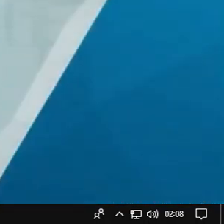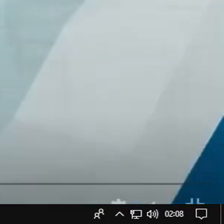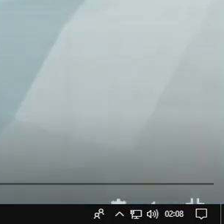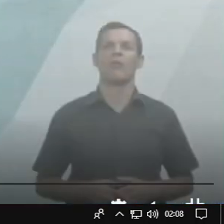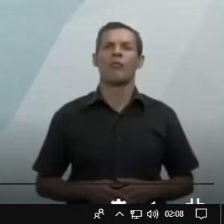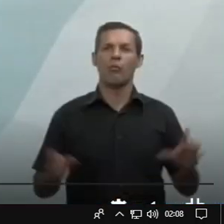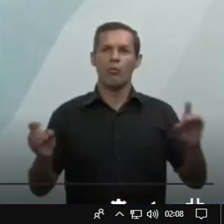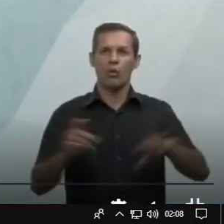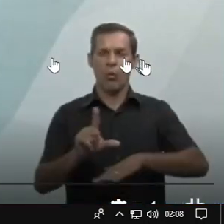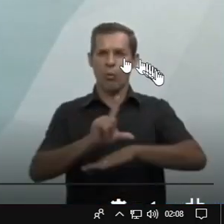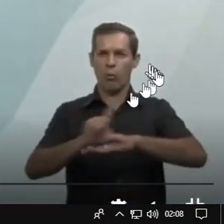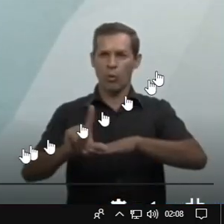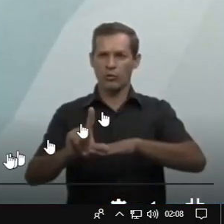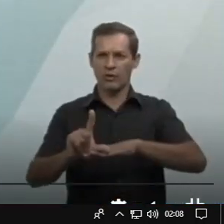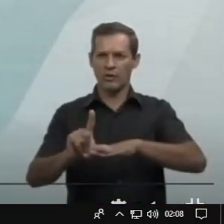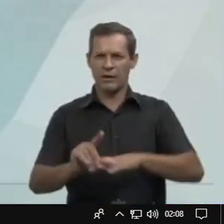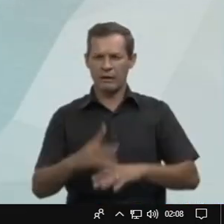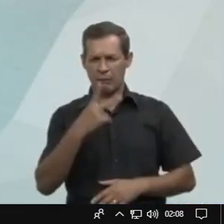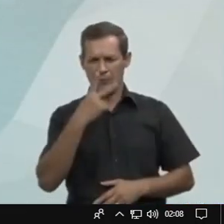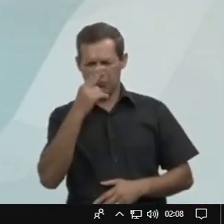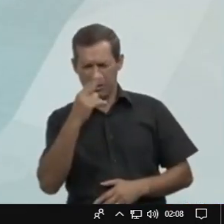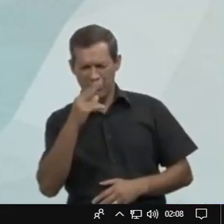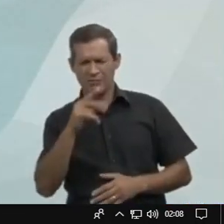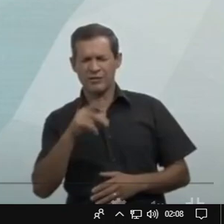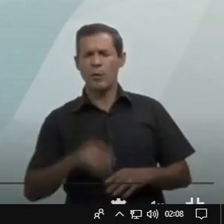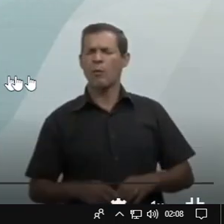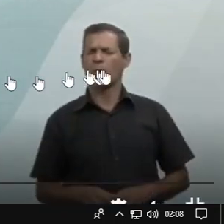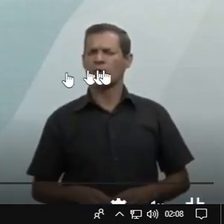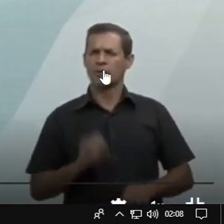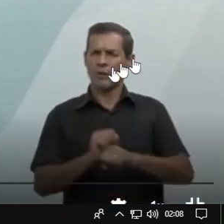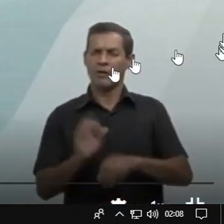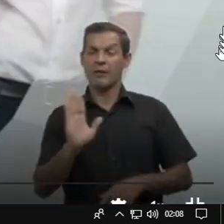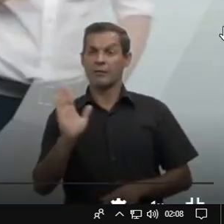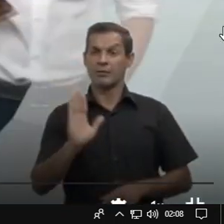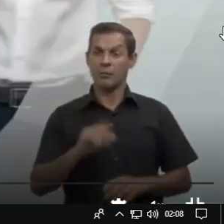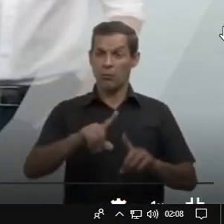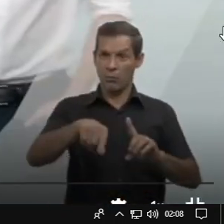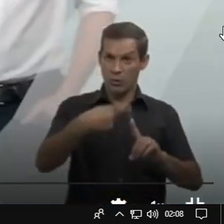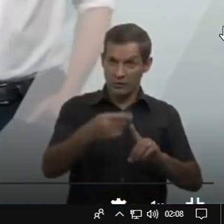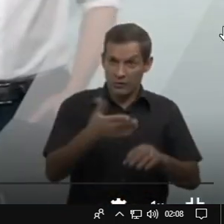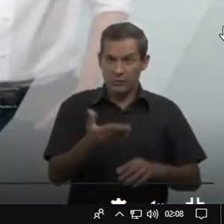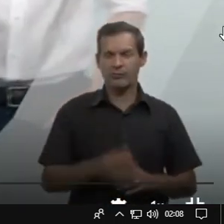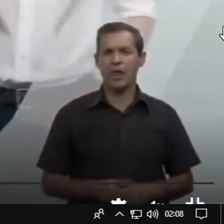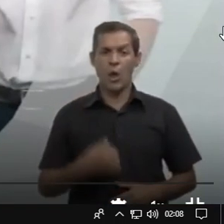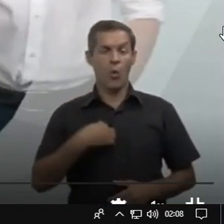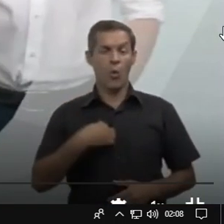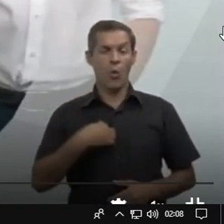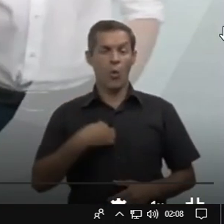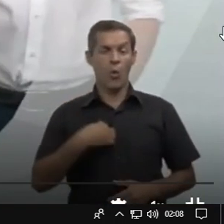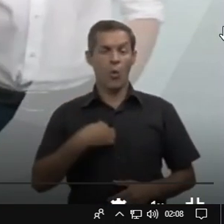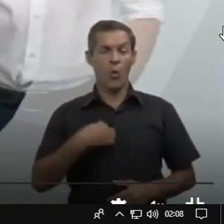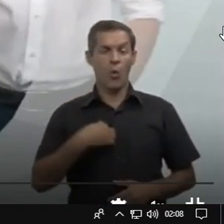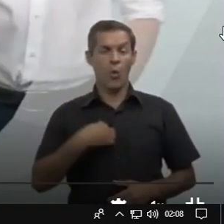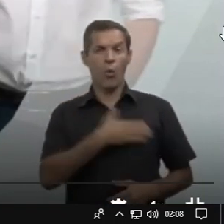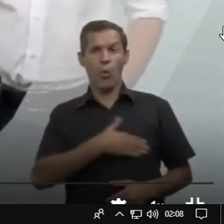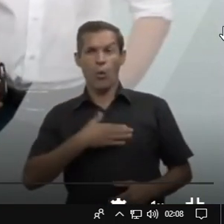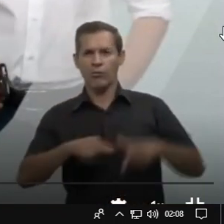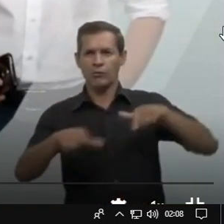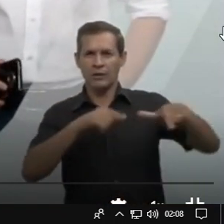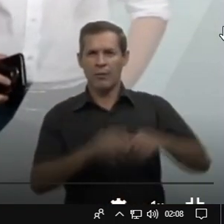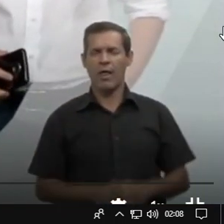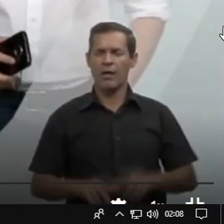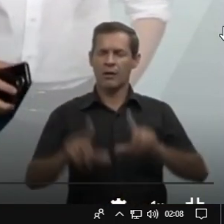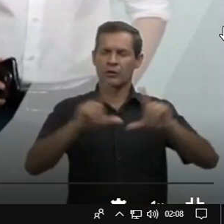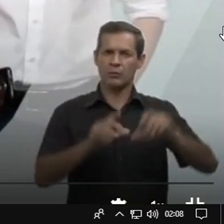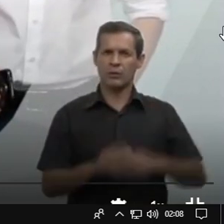Ficou pronta a laje. Tá inacreditável. Pode deixar. Até mais tarde, então. Eu adoro trabalhar